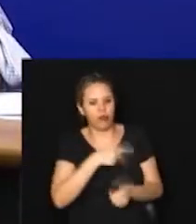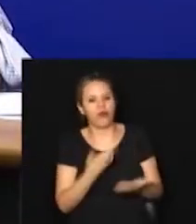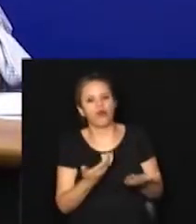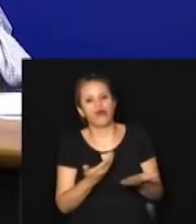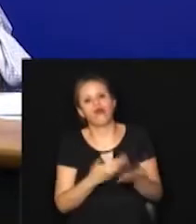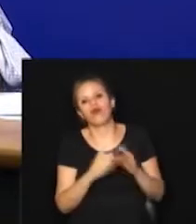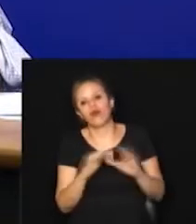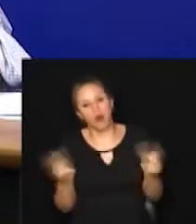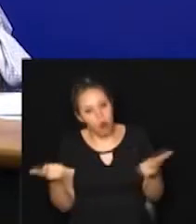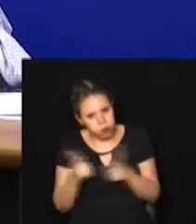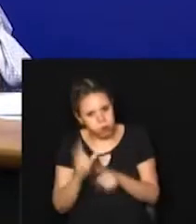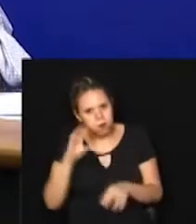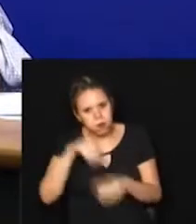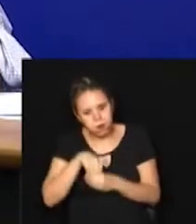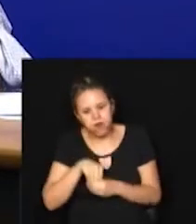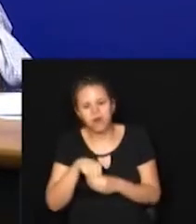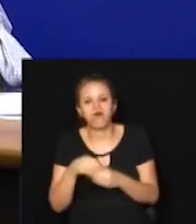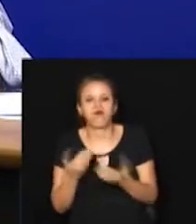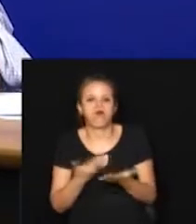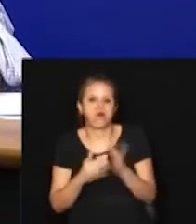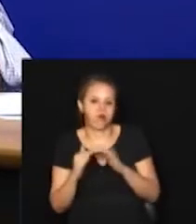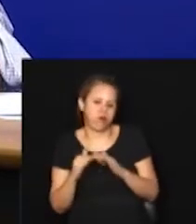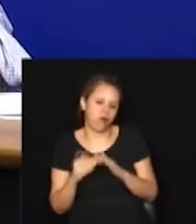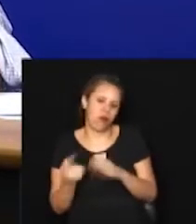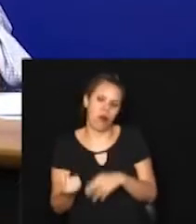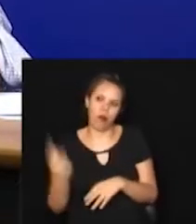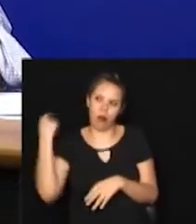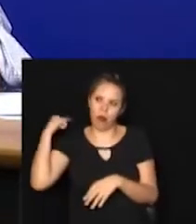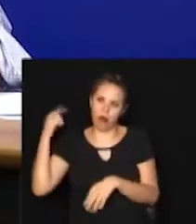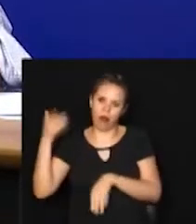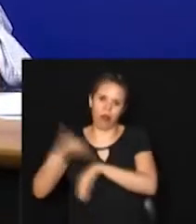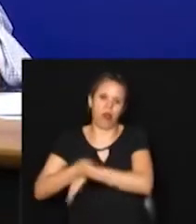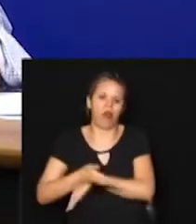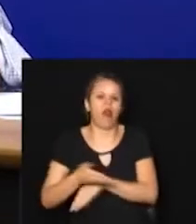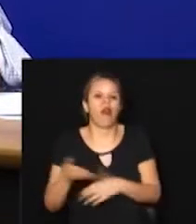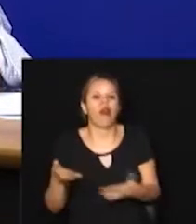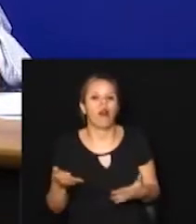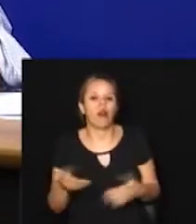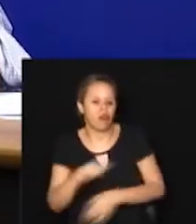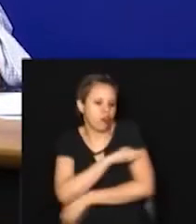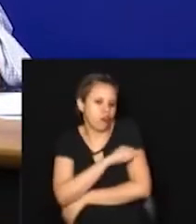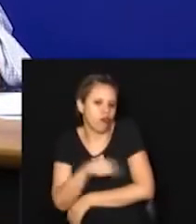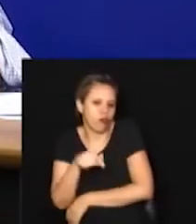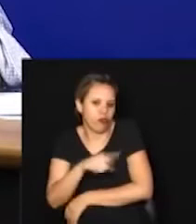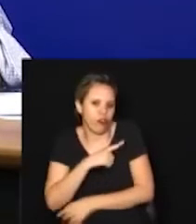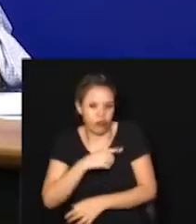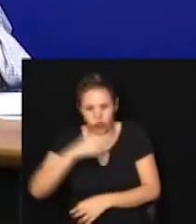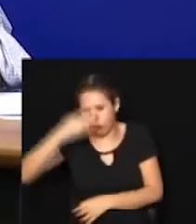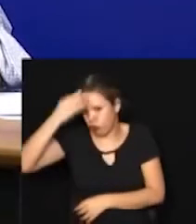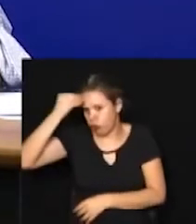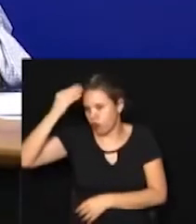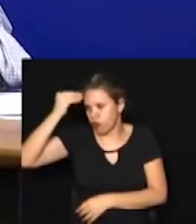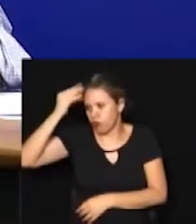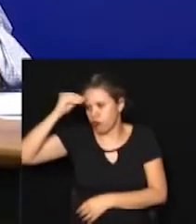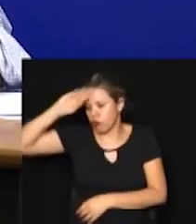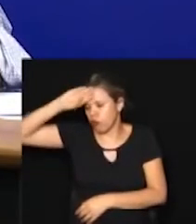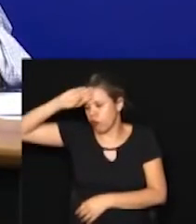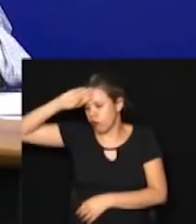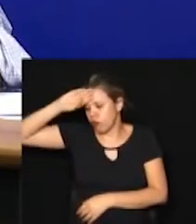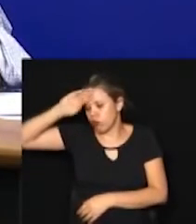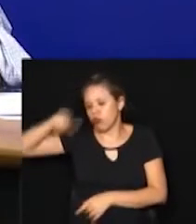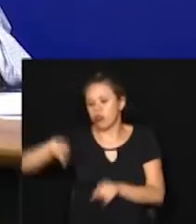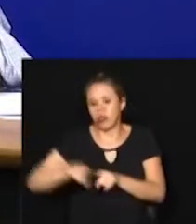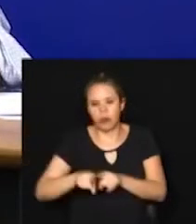o número de alunos transportados. Antes de embarcarem, os estudantes terão a temperatura corporal aferida e